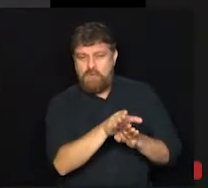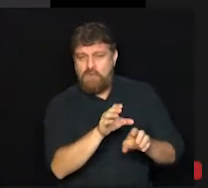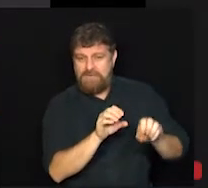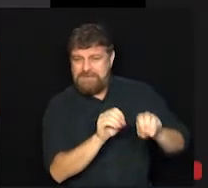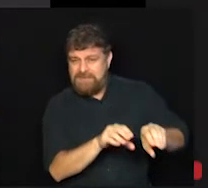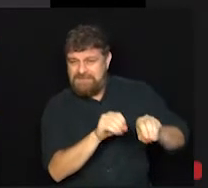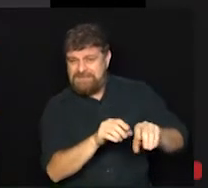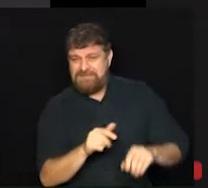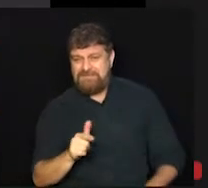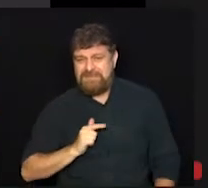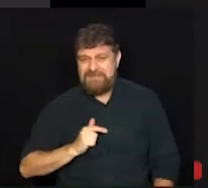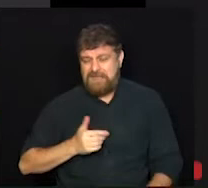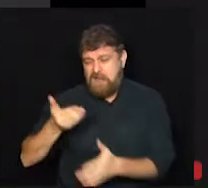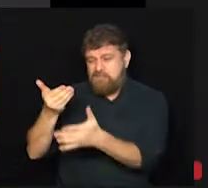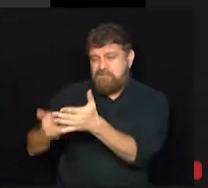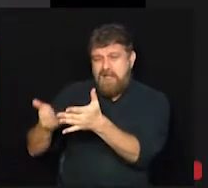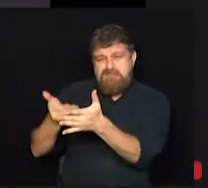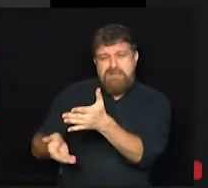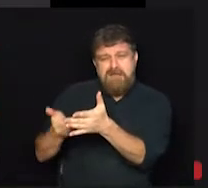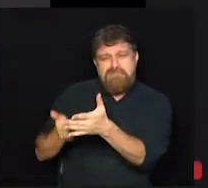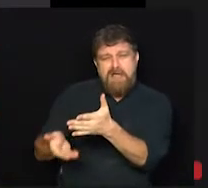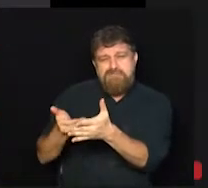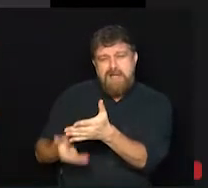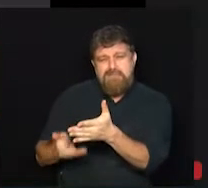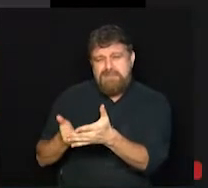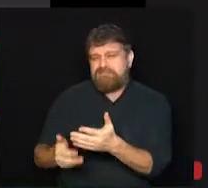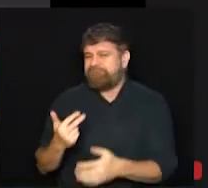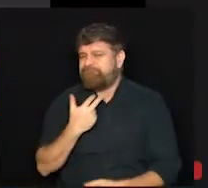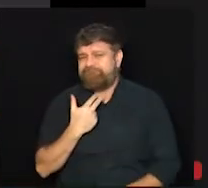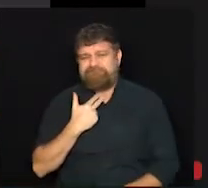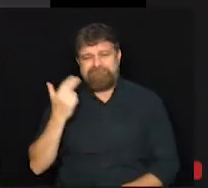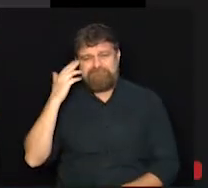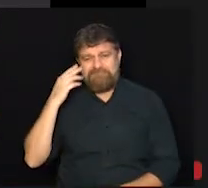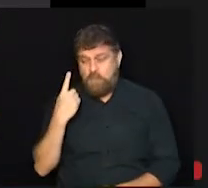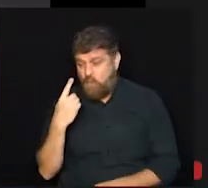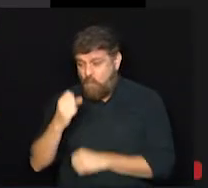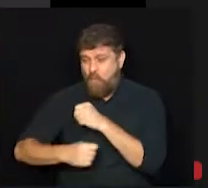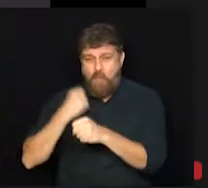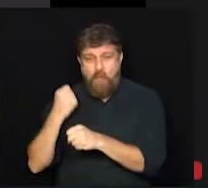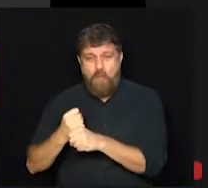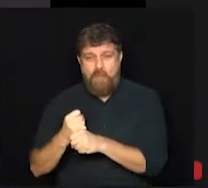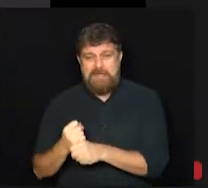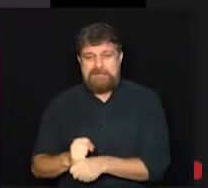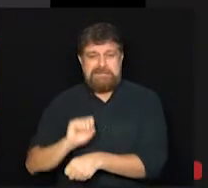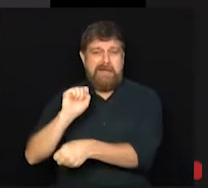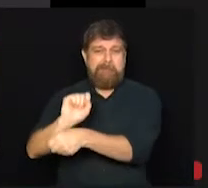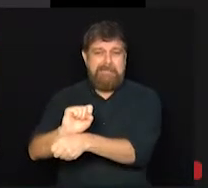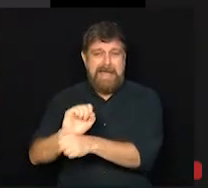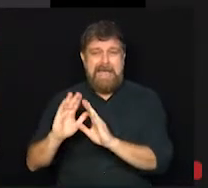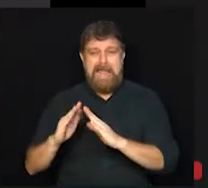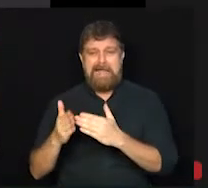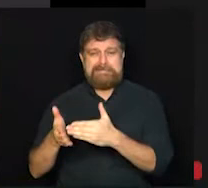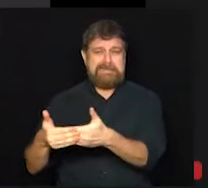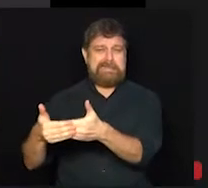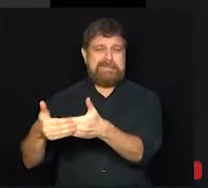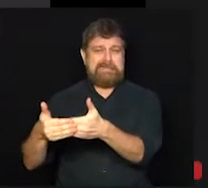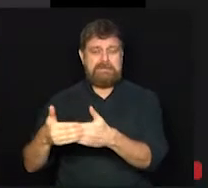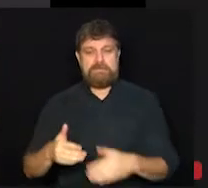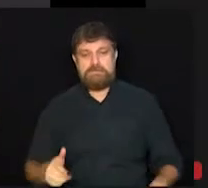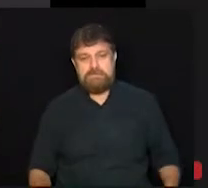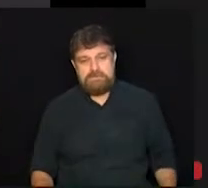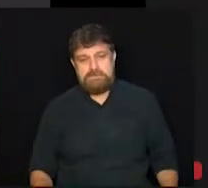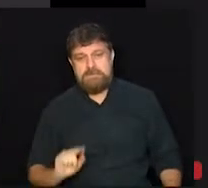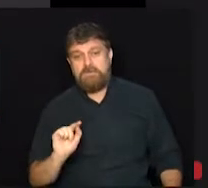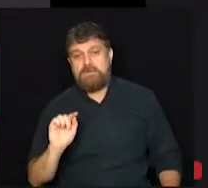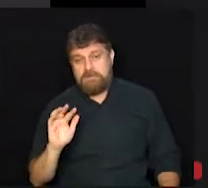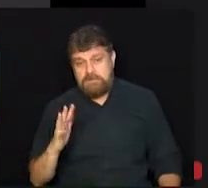são quase mensuráveis depois de um ano, né, de ausência das escolas, e que